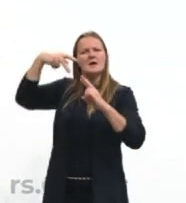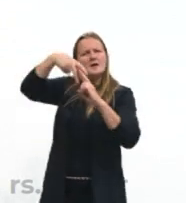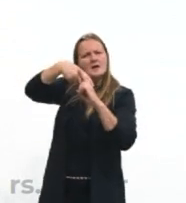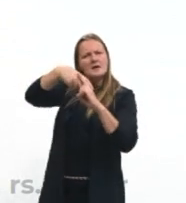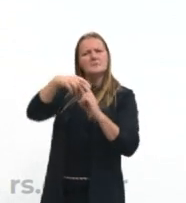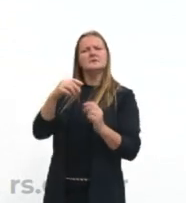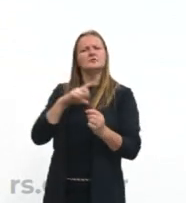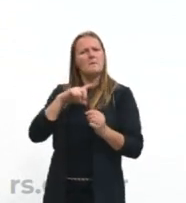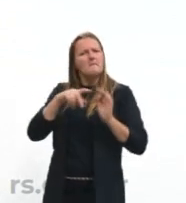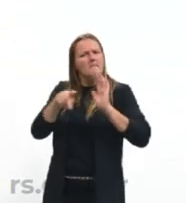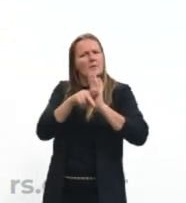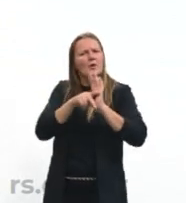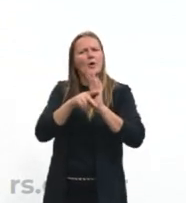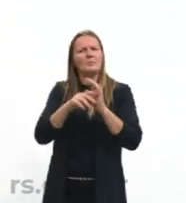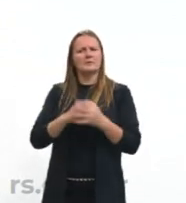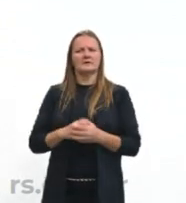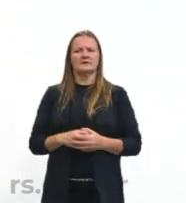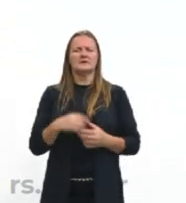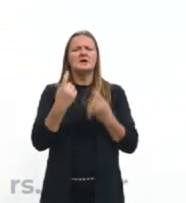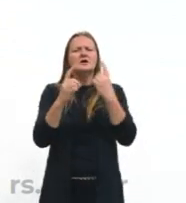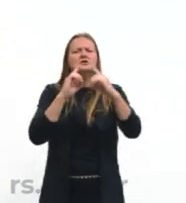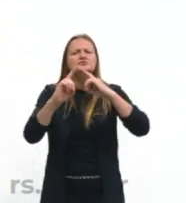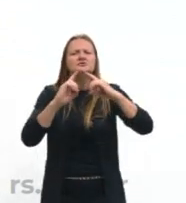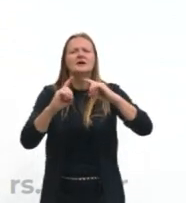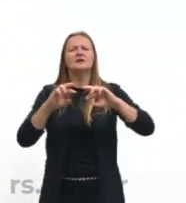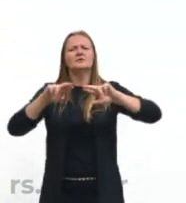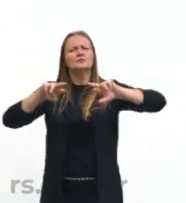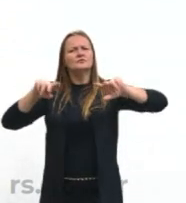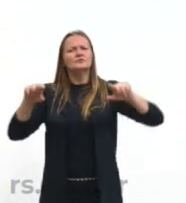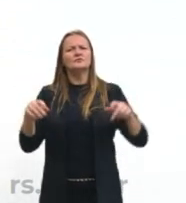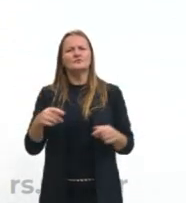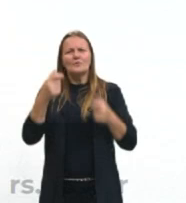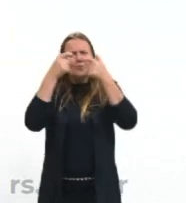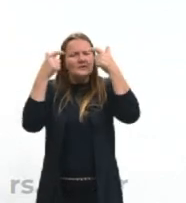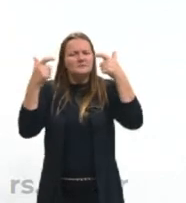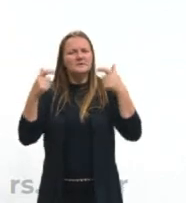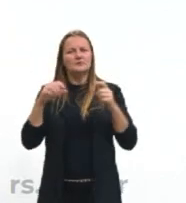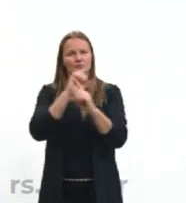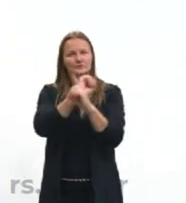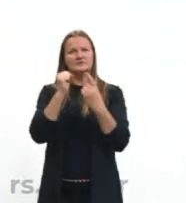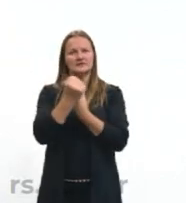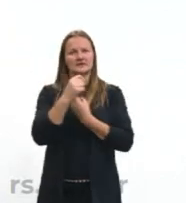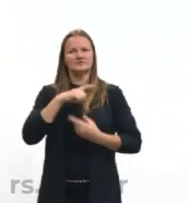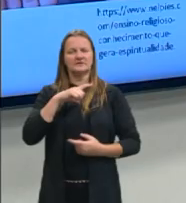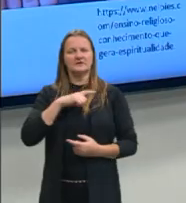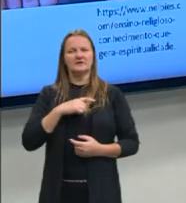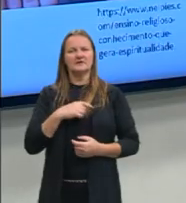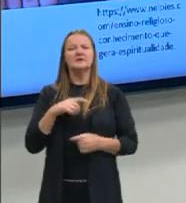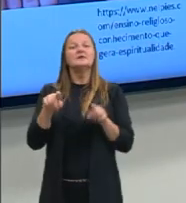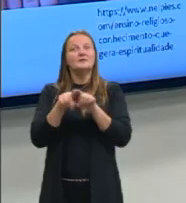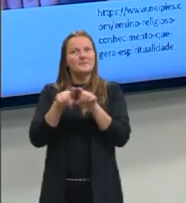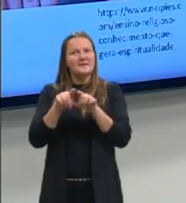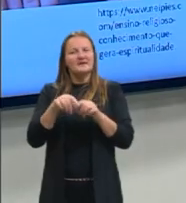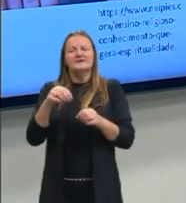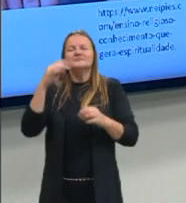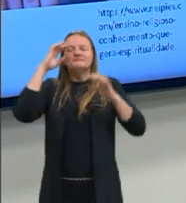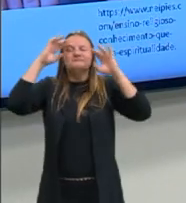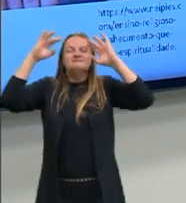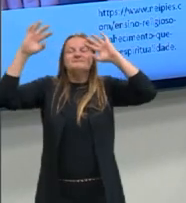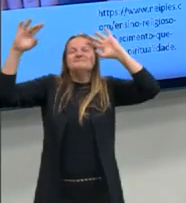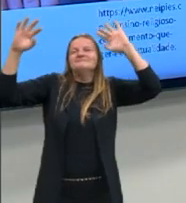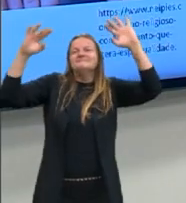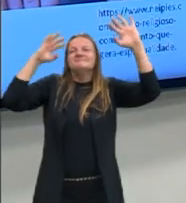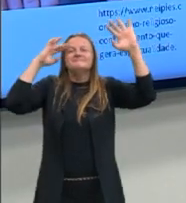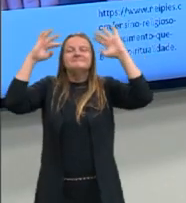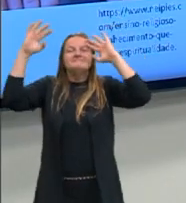o diálogo com outros conhecimentos que que a sociedade já tem né e ele também é inspiracional ele é inspiração as